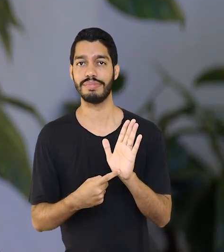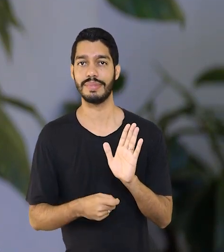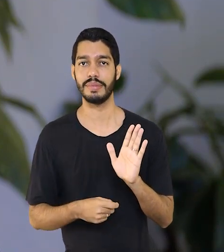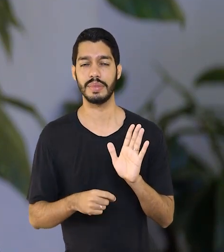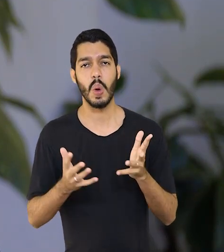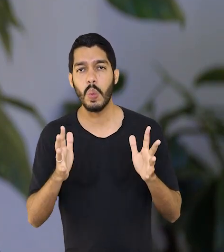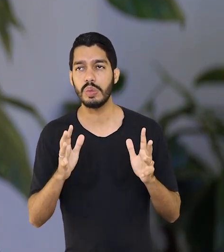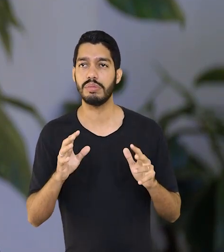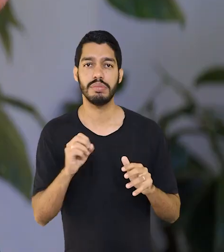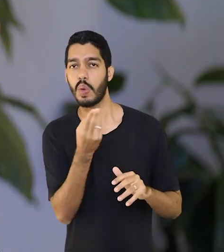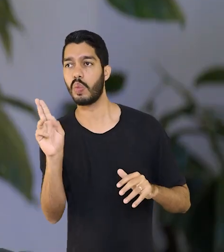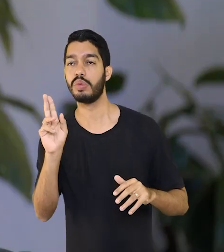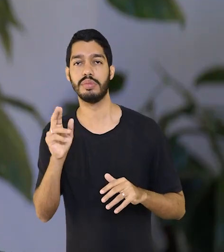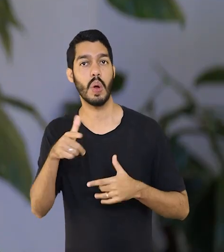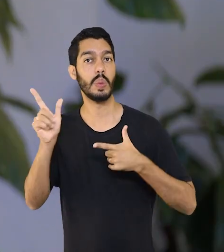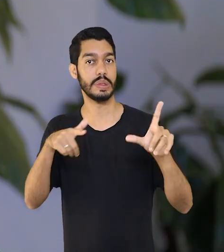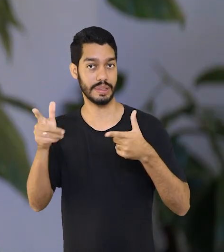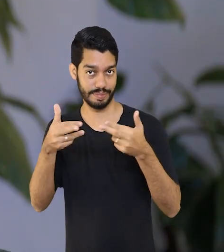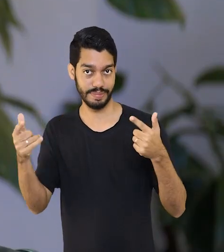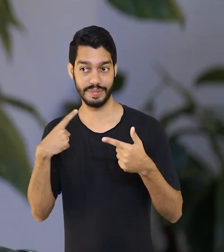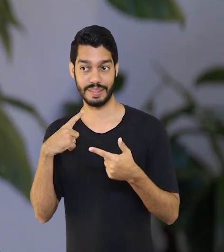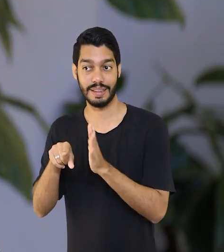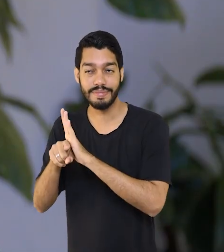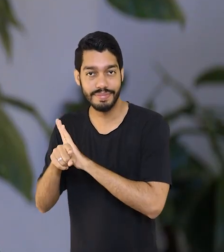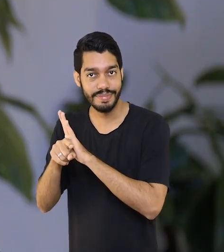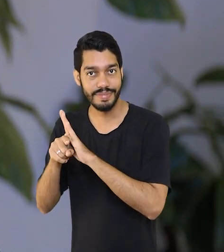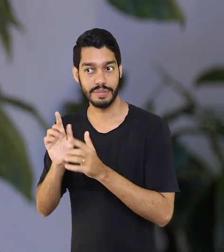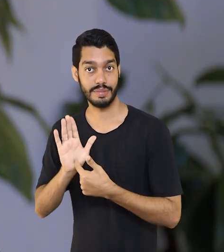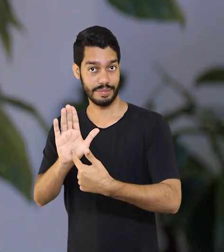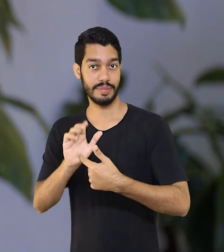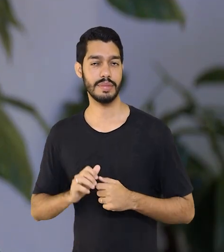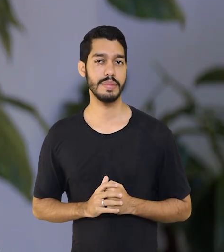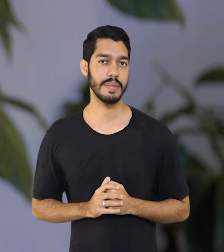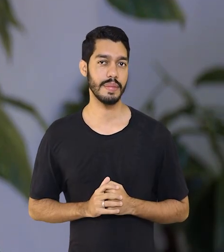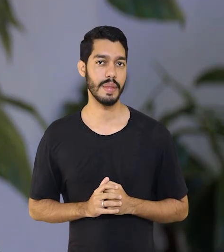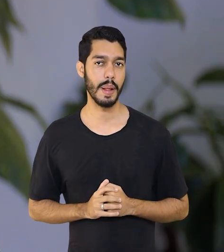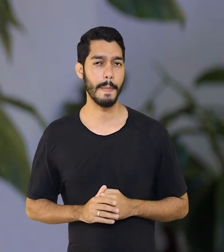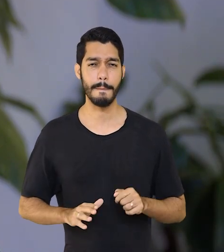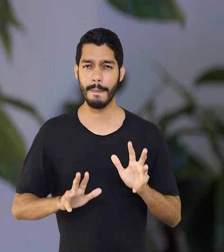correto. Ou outras fontes, evidente. Mas